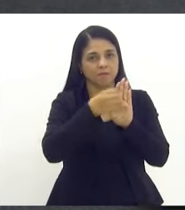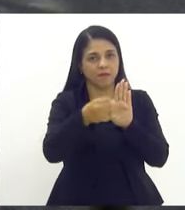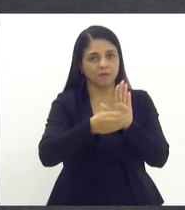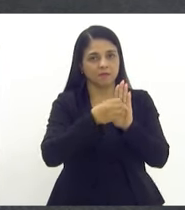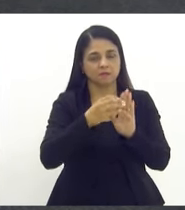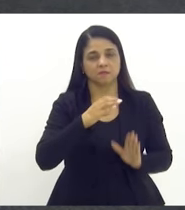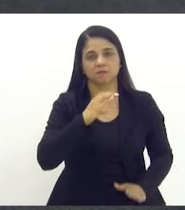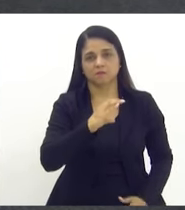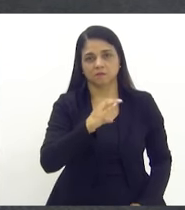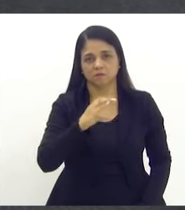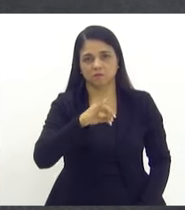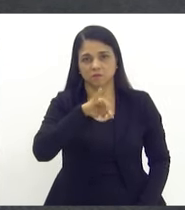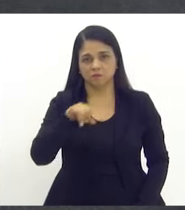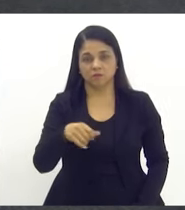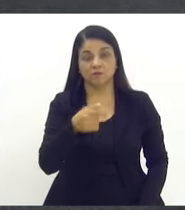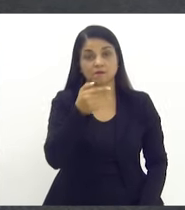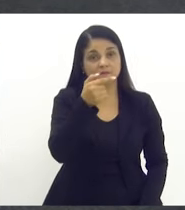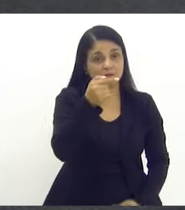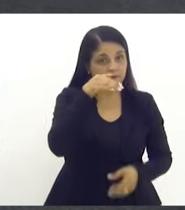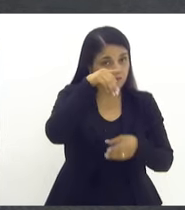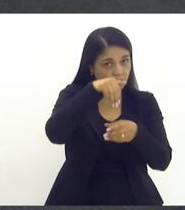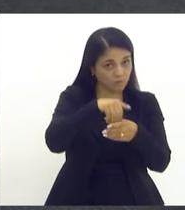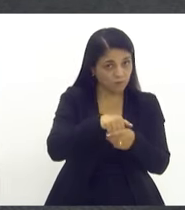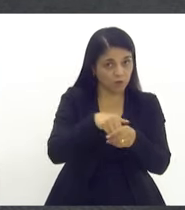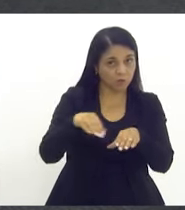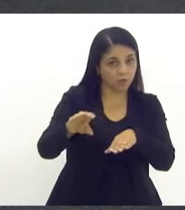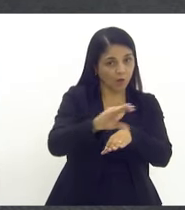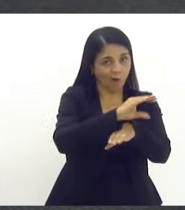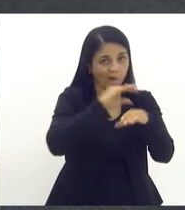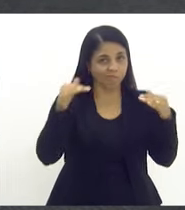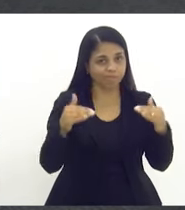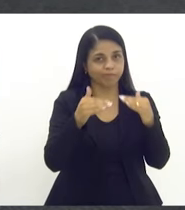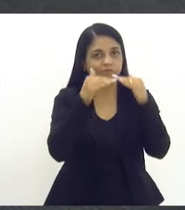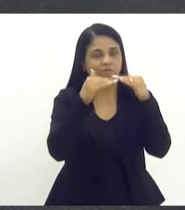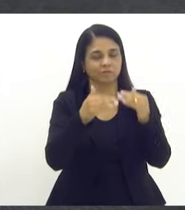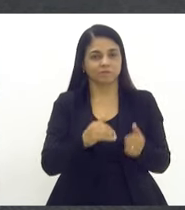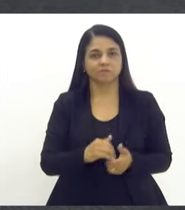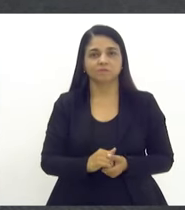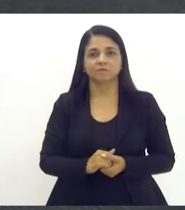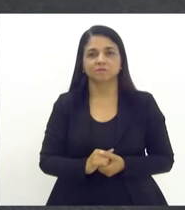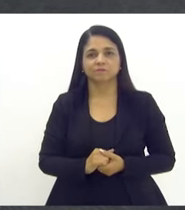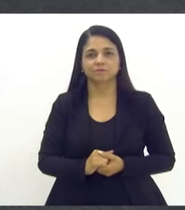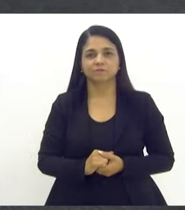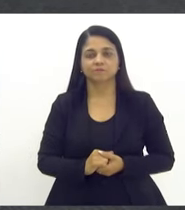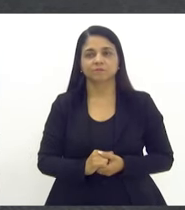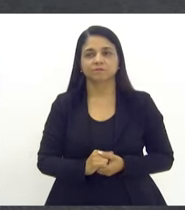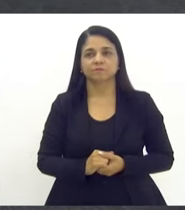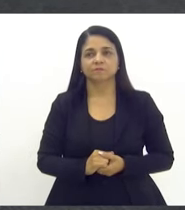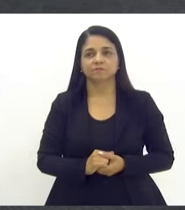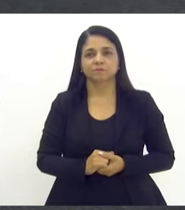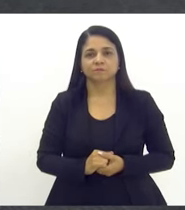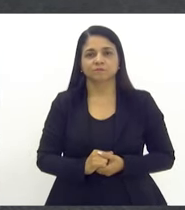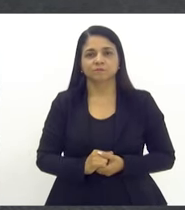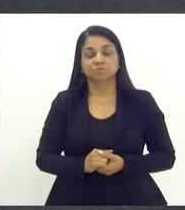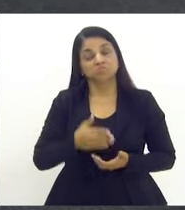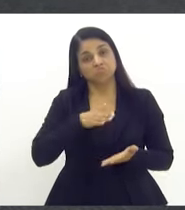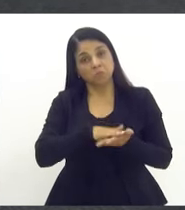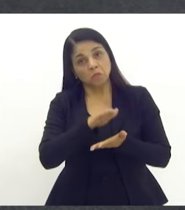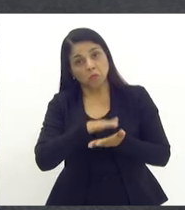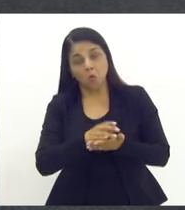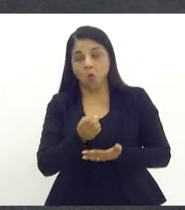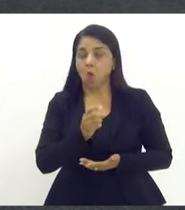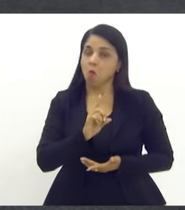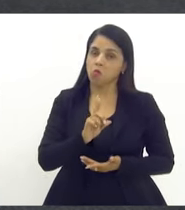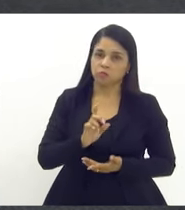CCJ com 7 votos pela constitucionalidade. Para que a gente não tenha, não sei se publicou ou